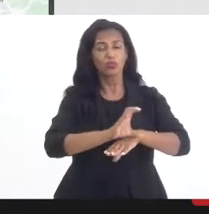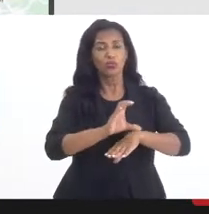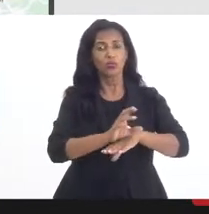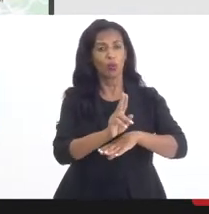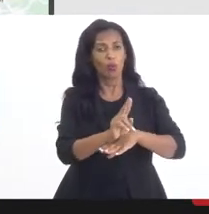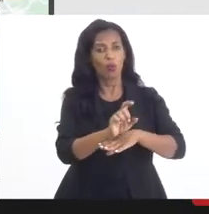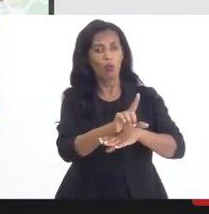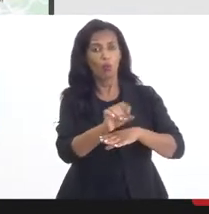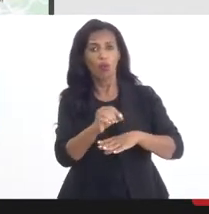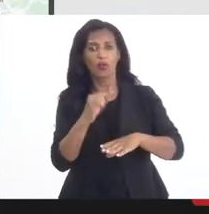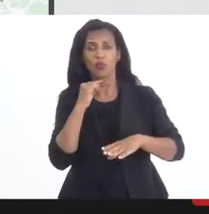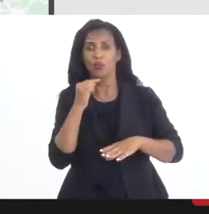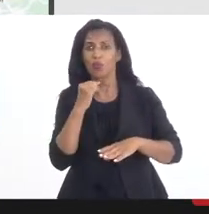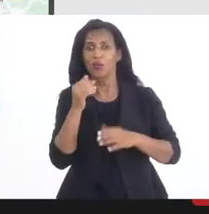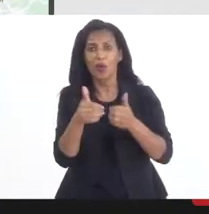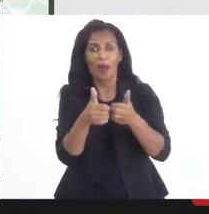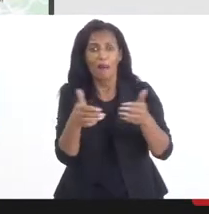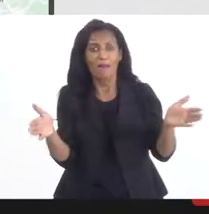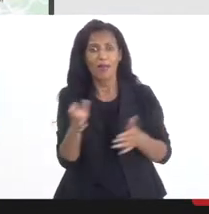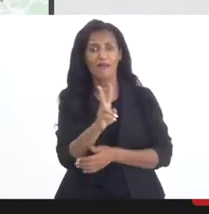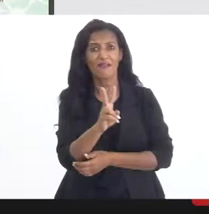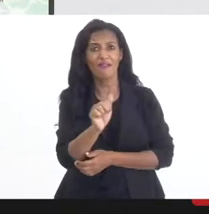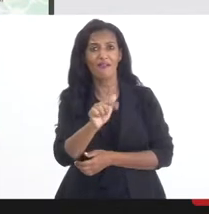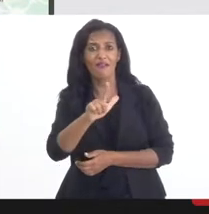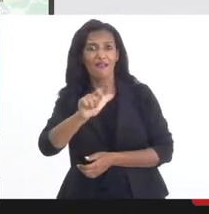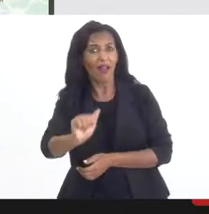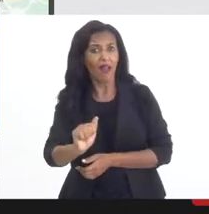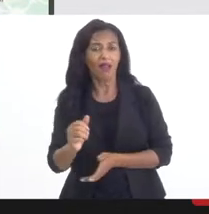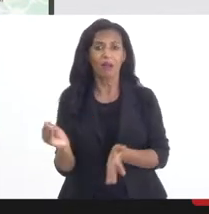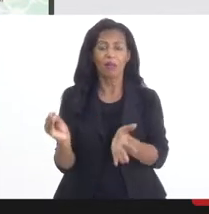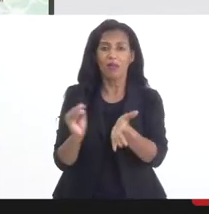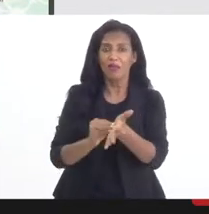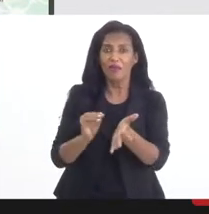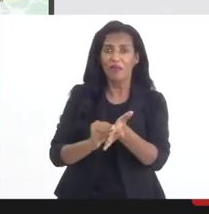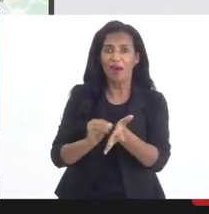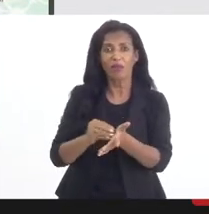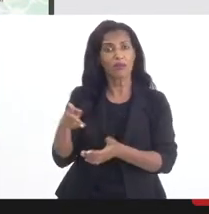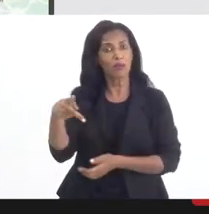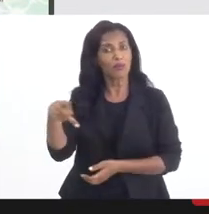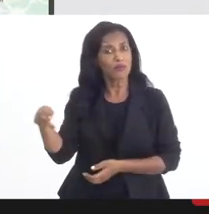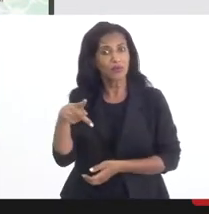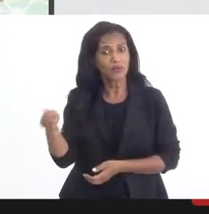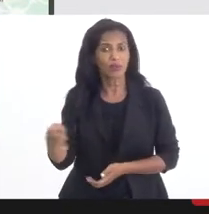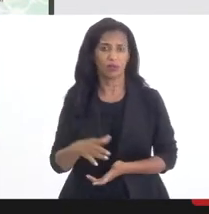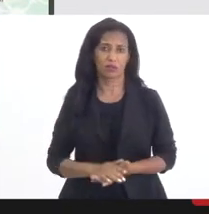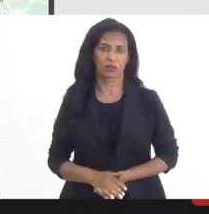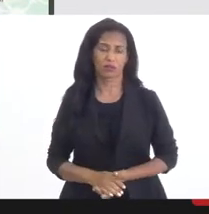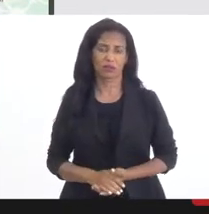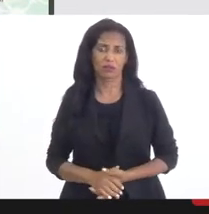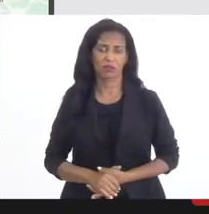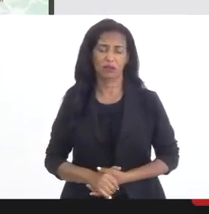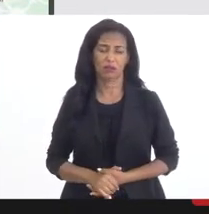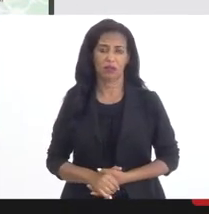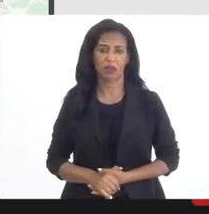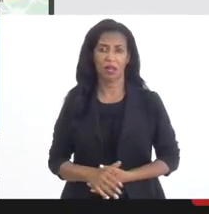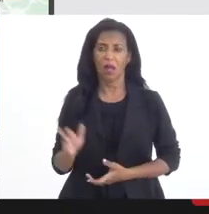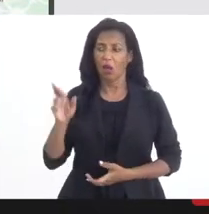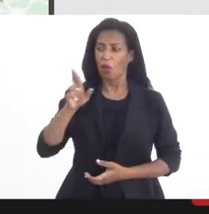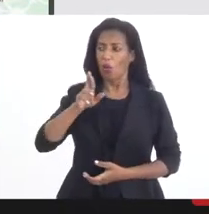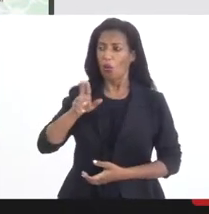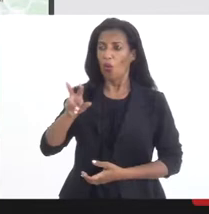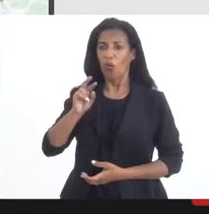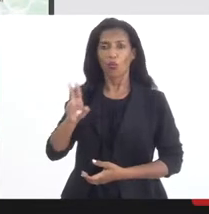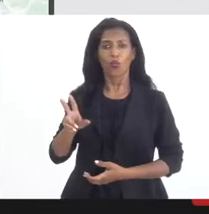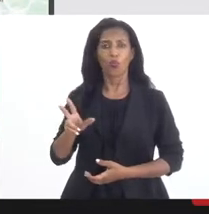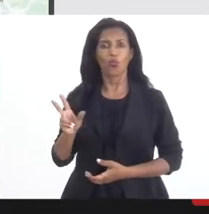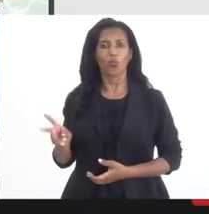não conseguimos abrir vagas de ingresso em um dos cursos por falta de professores. Não é a questão de